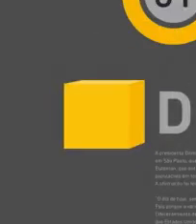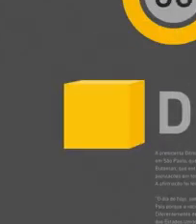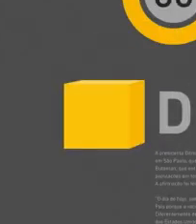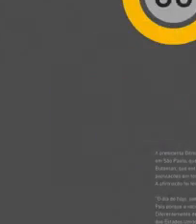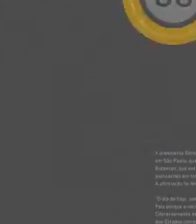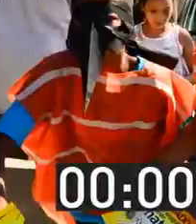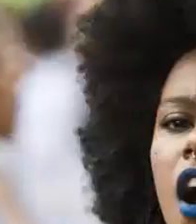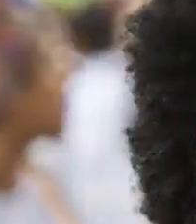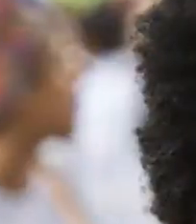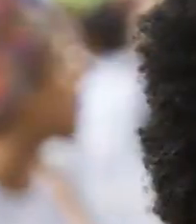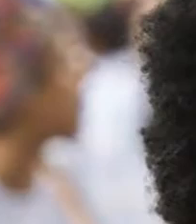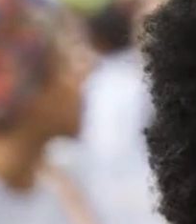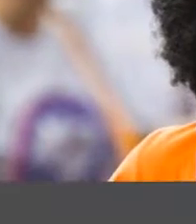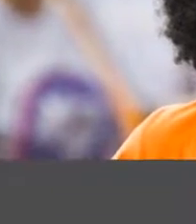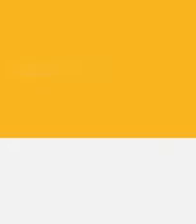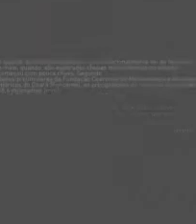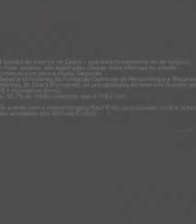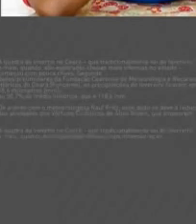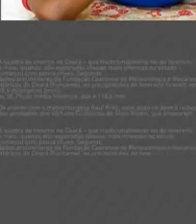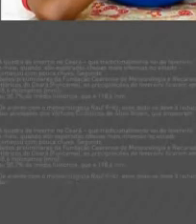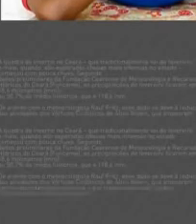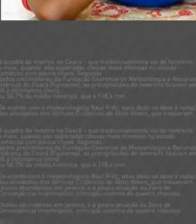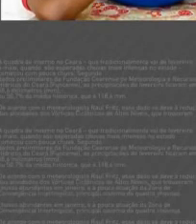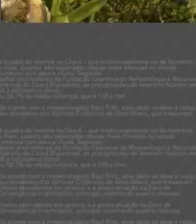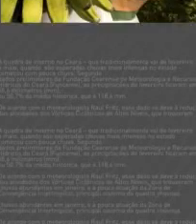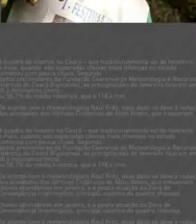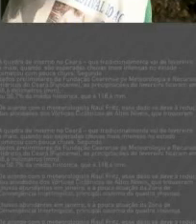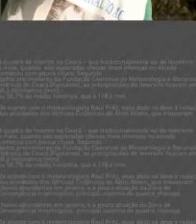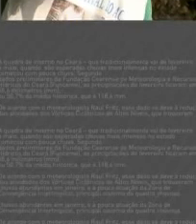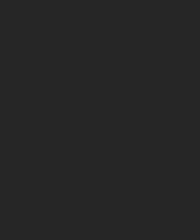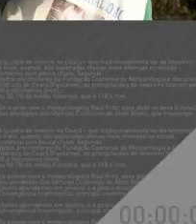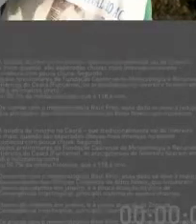E aí E aí